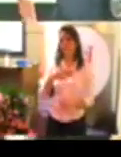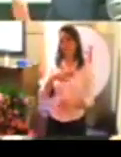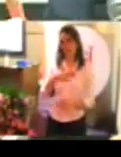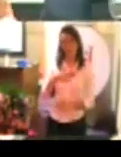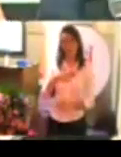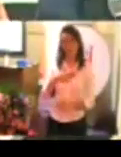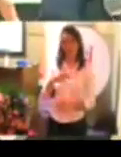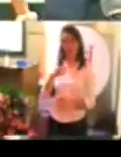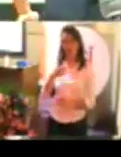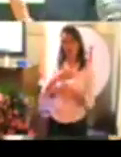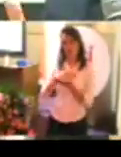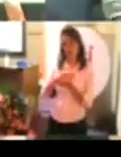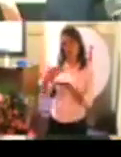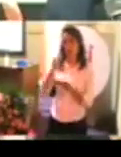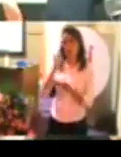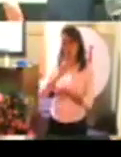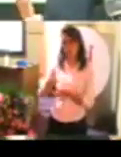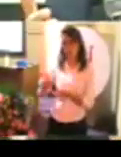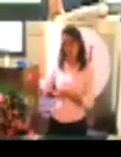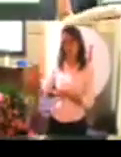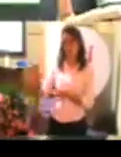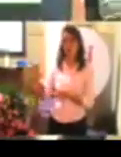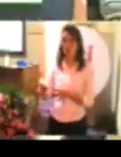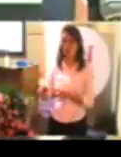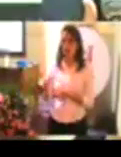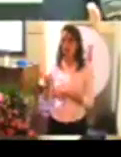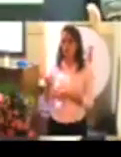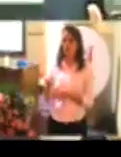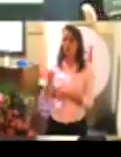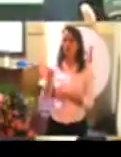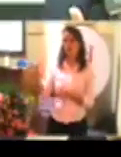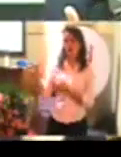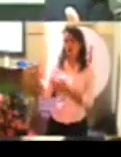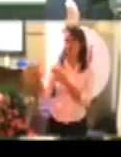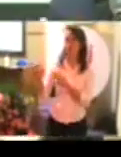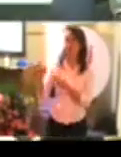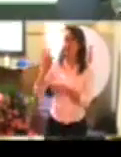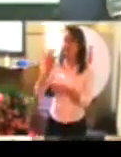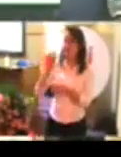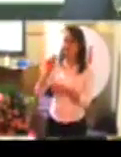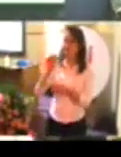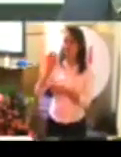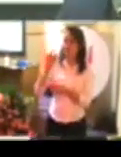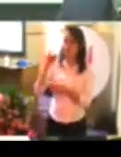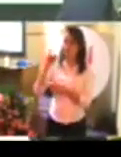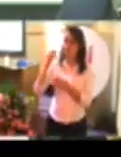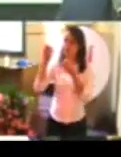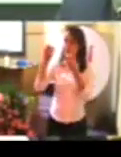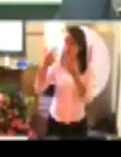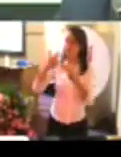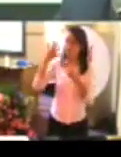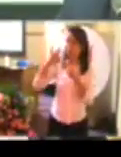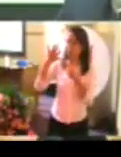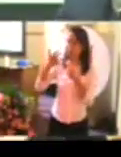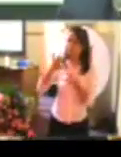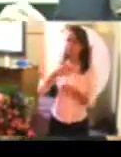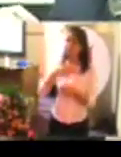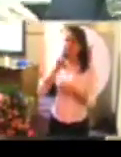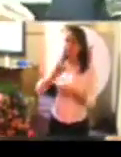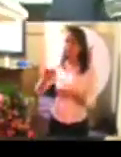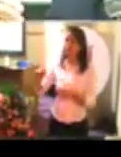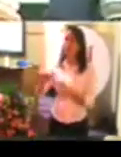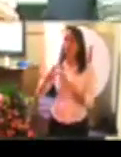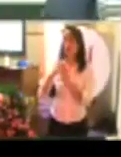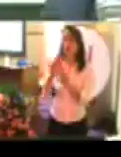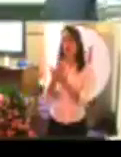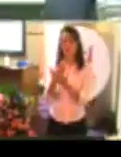eu começo respondendo aquilo que a presidente Tati falou em seu discurso. A escola